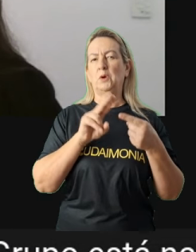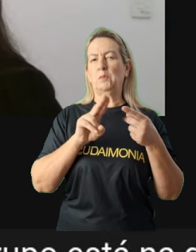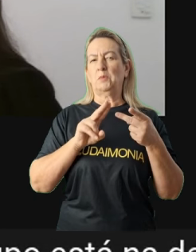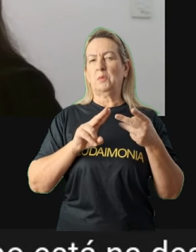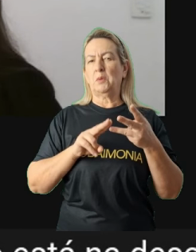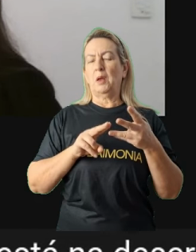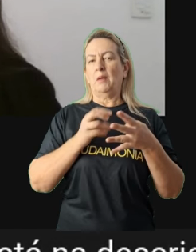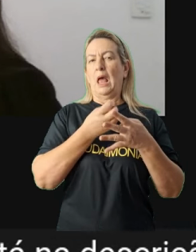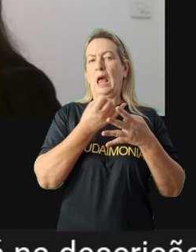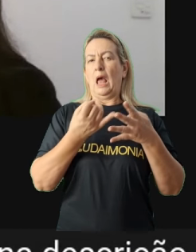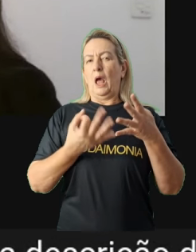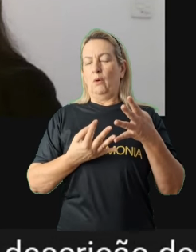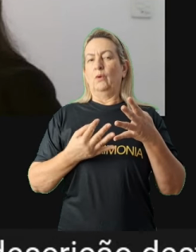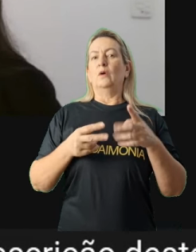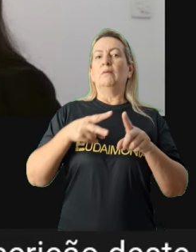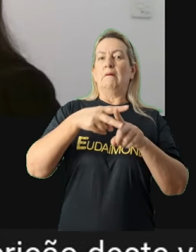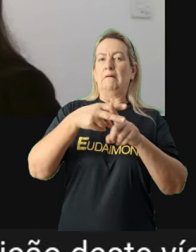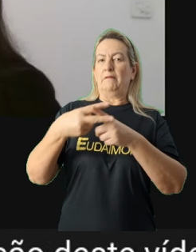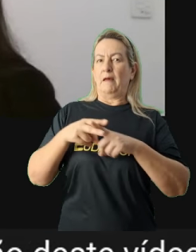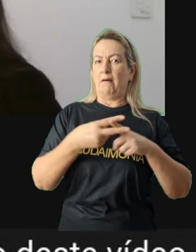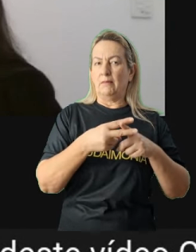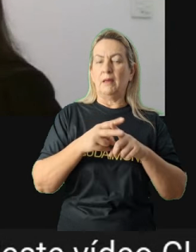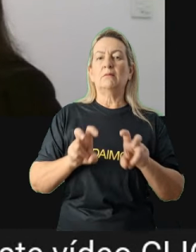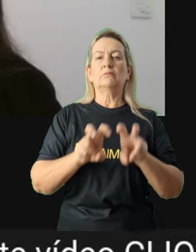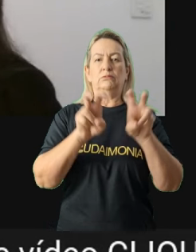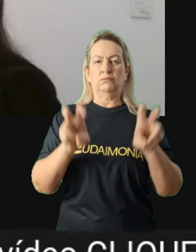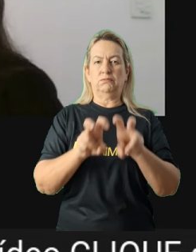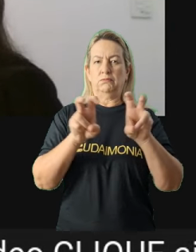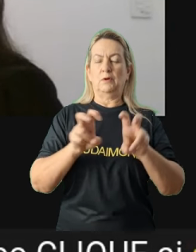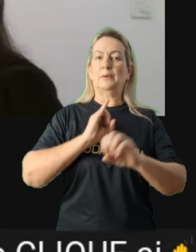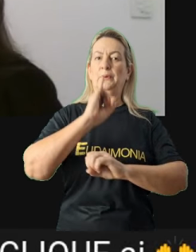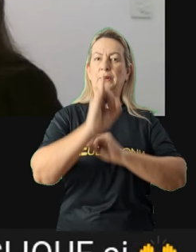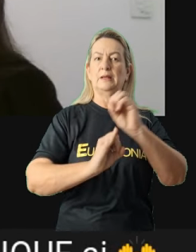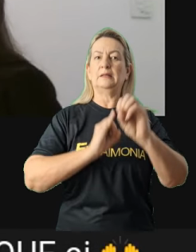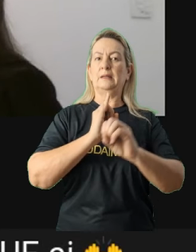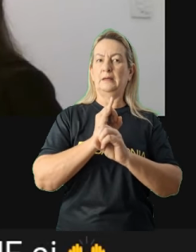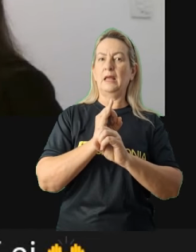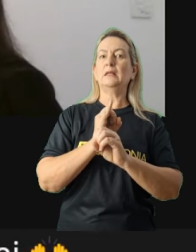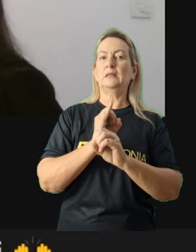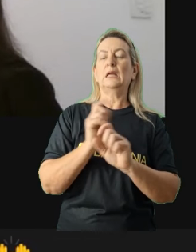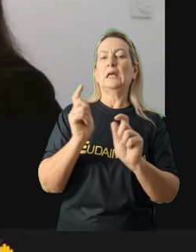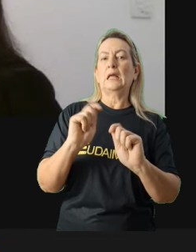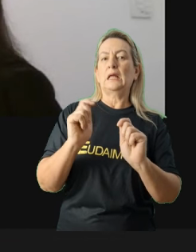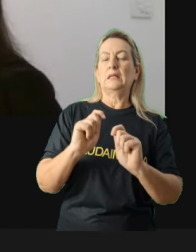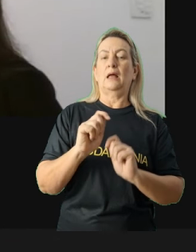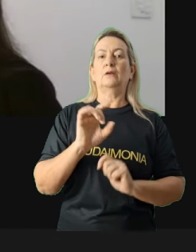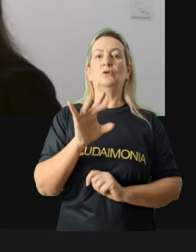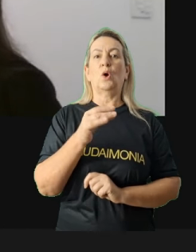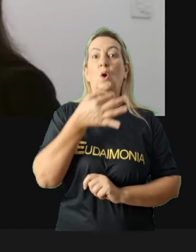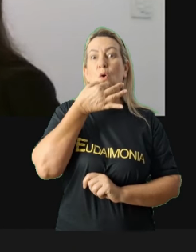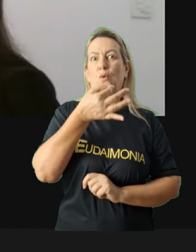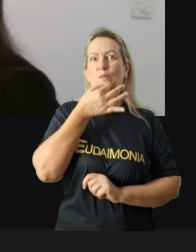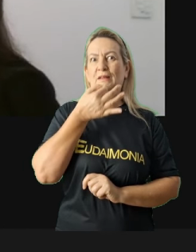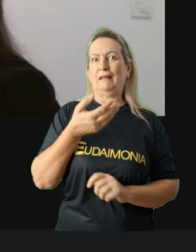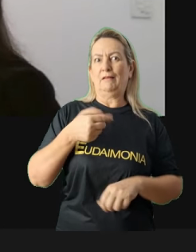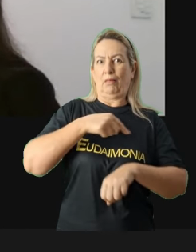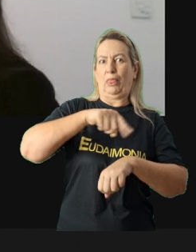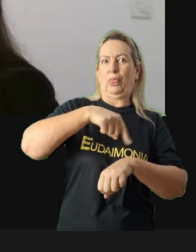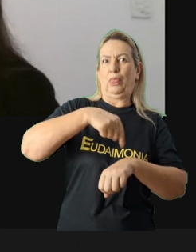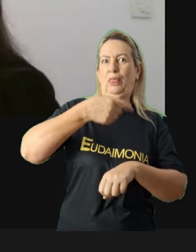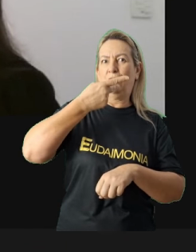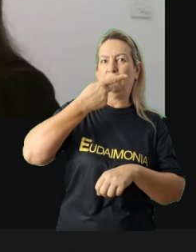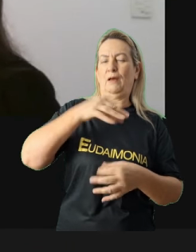o Khan Academy, já tem algumas coisas que ele vai trazendo. Só um comentário para não tomar